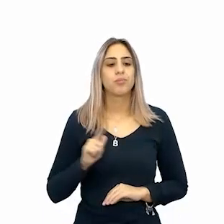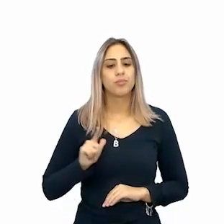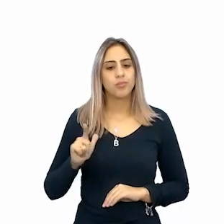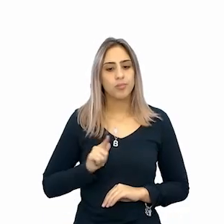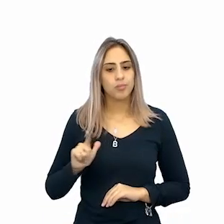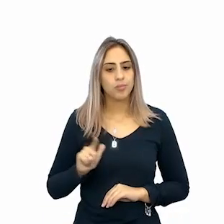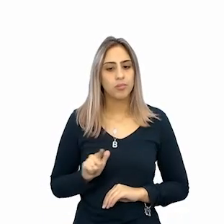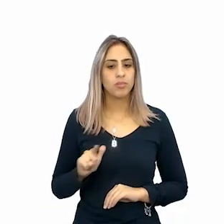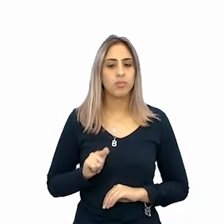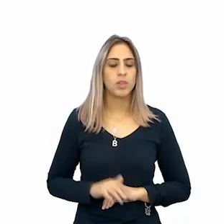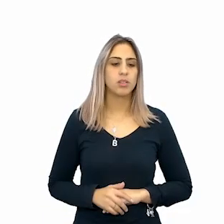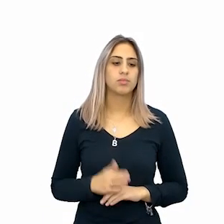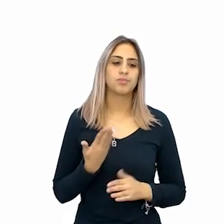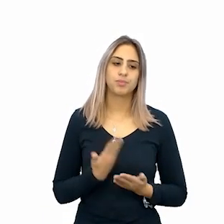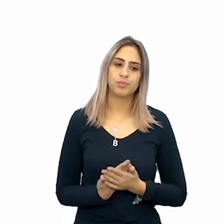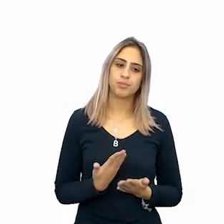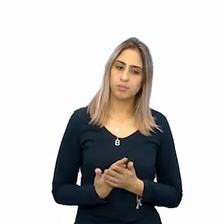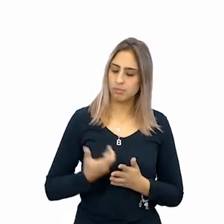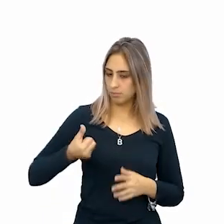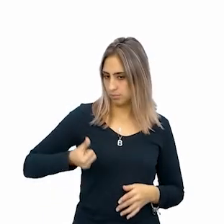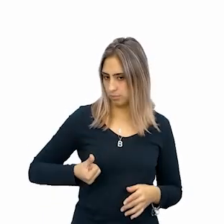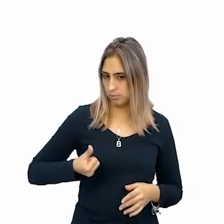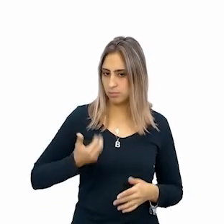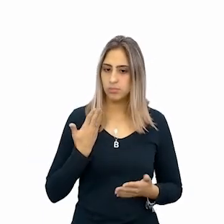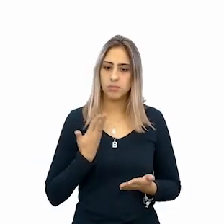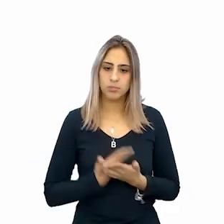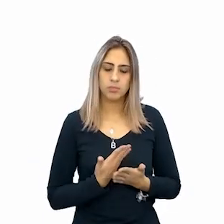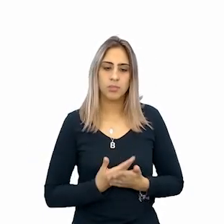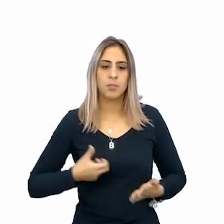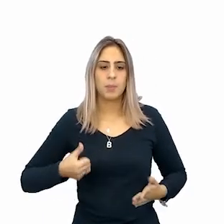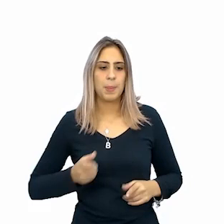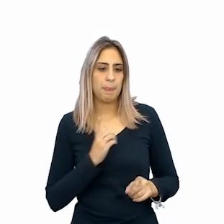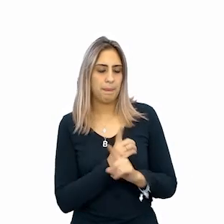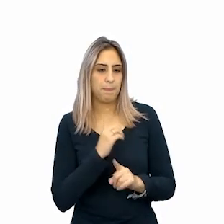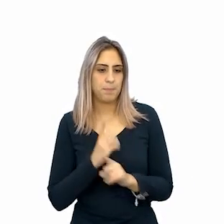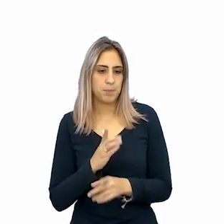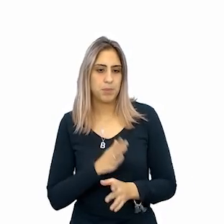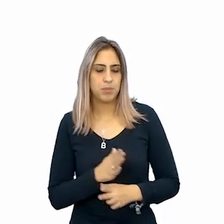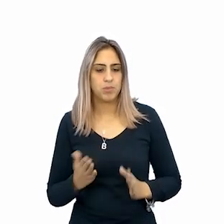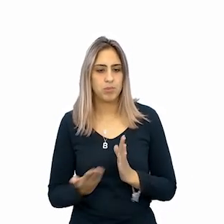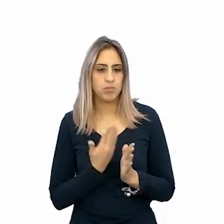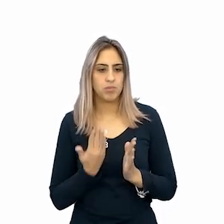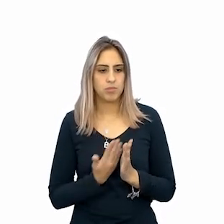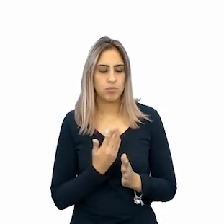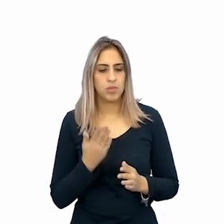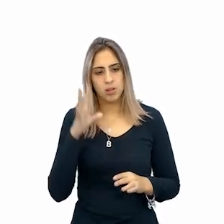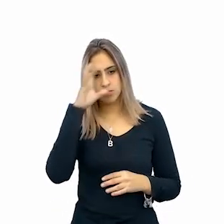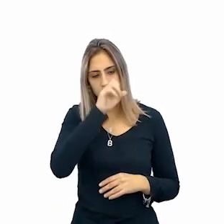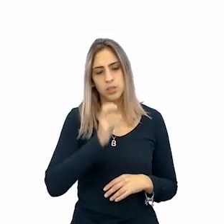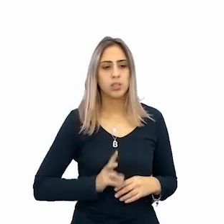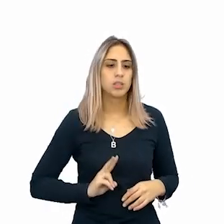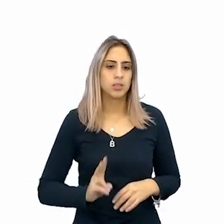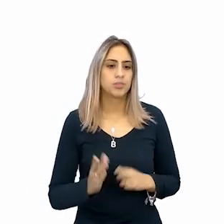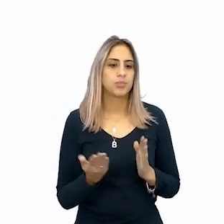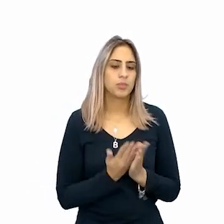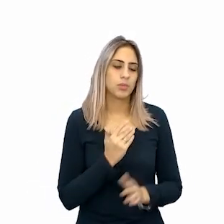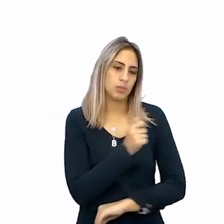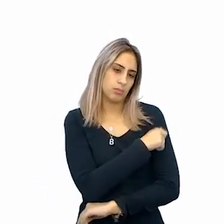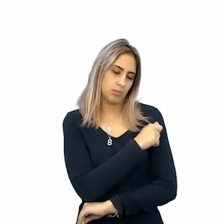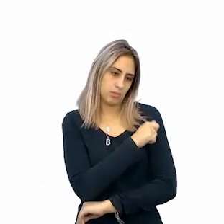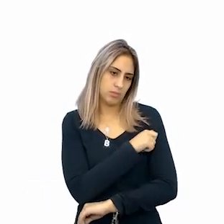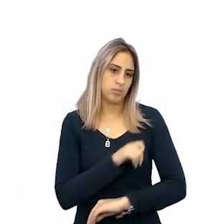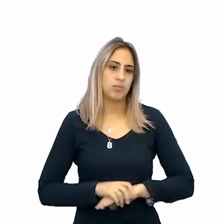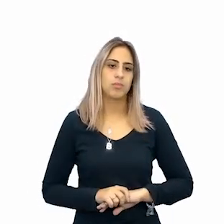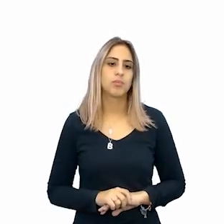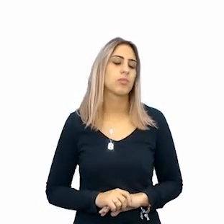temos a aula 6. A aula 6 encontra-se na página 94 do Aprender Sempre do caderno do aluno,